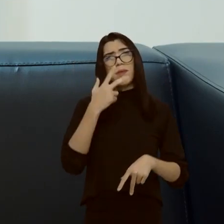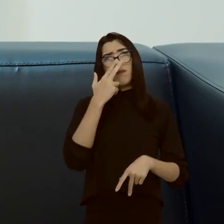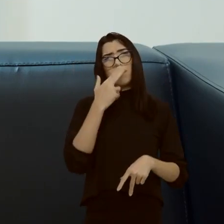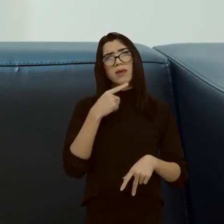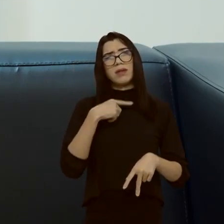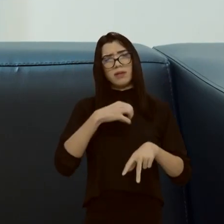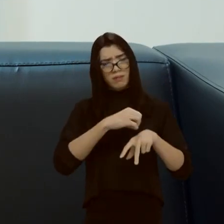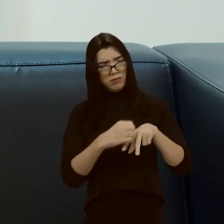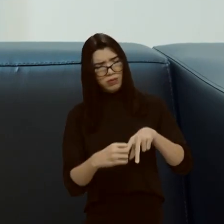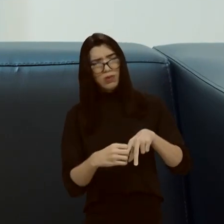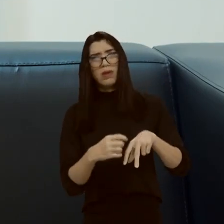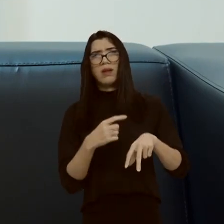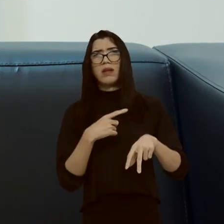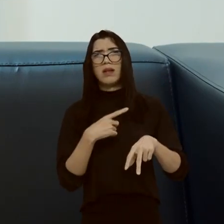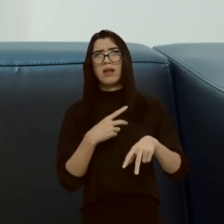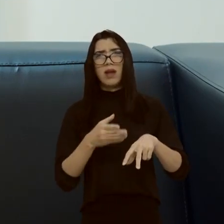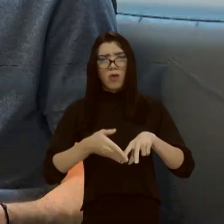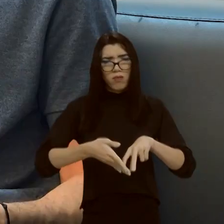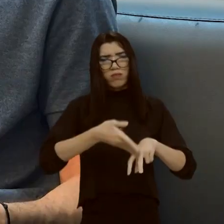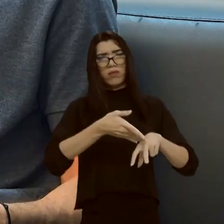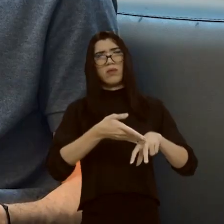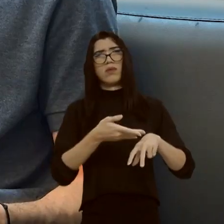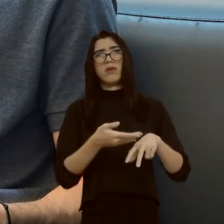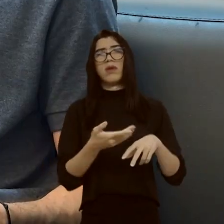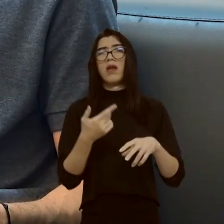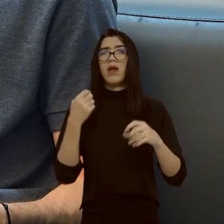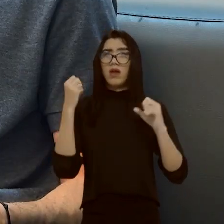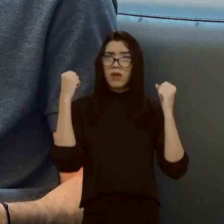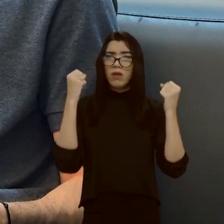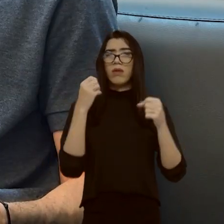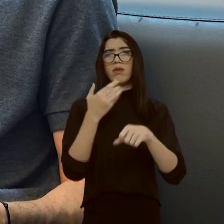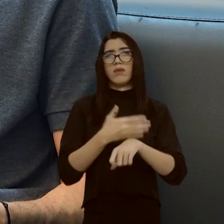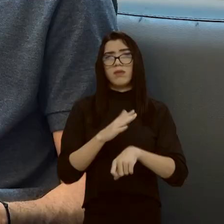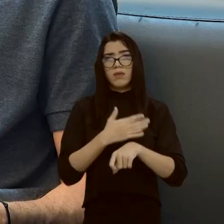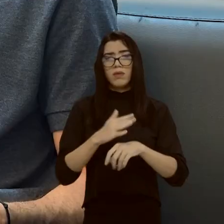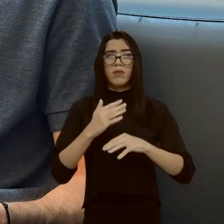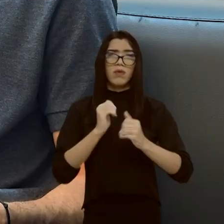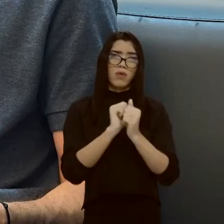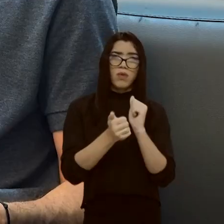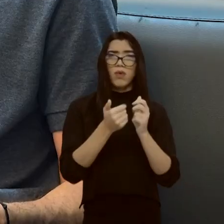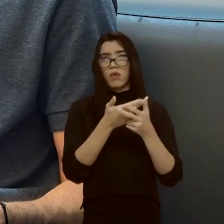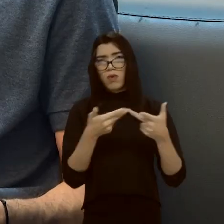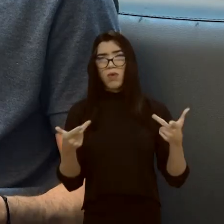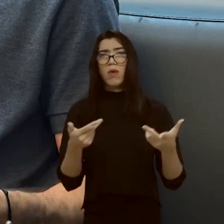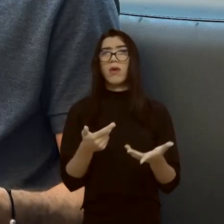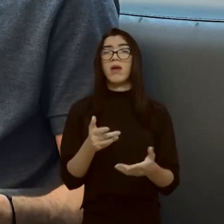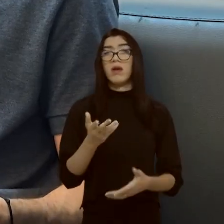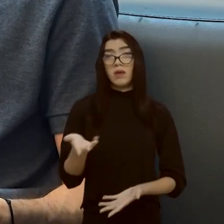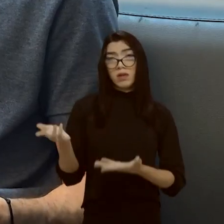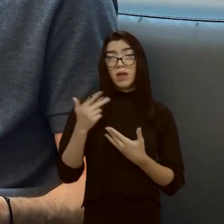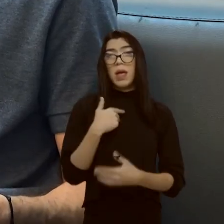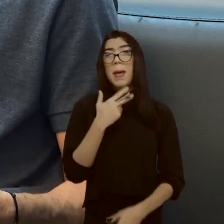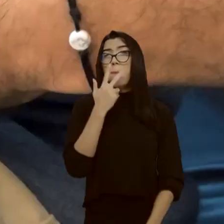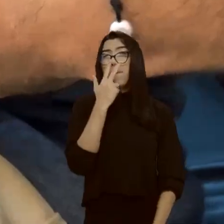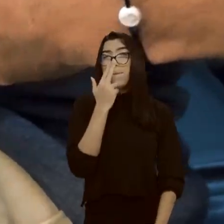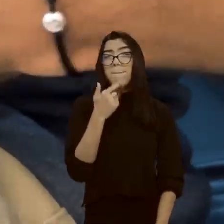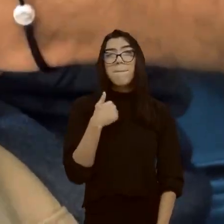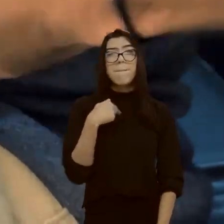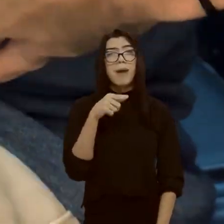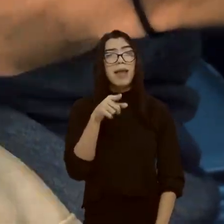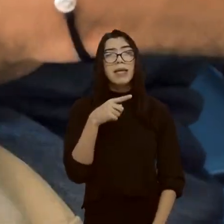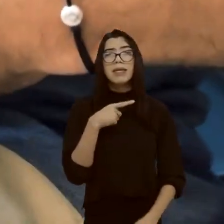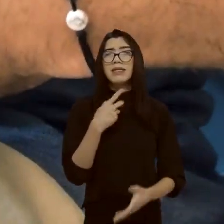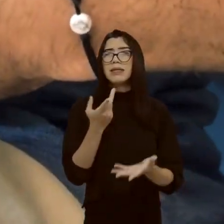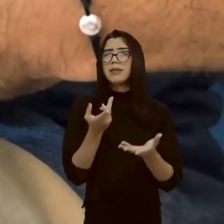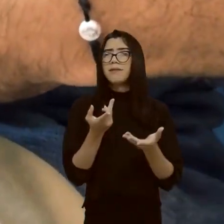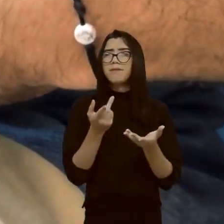para o canto e continuo fazendo as minhas atividades. Apesar de parecer inofensiva, como o caso do Edson, é importante buscar suporte